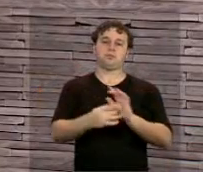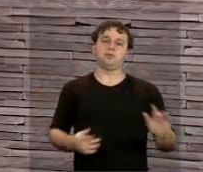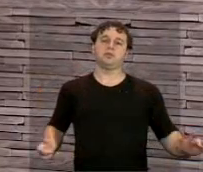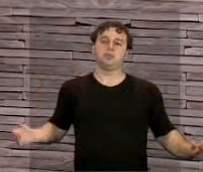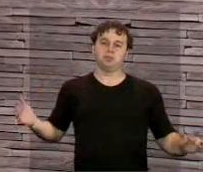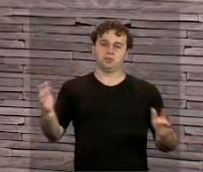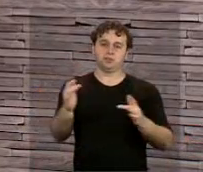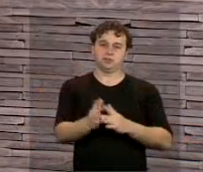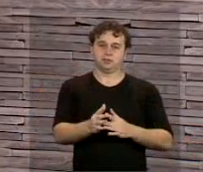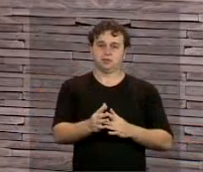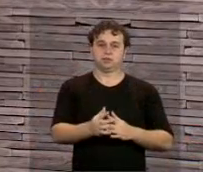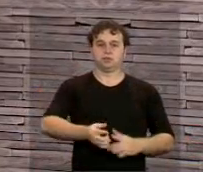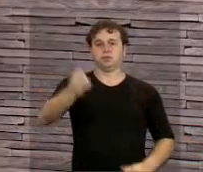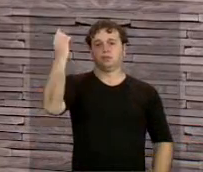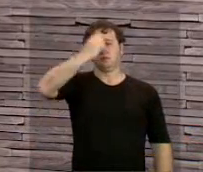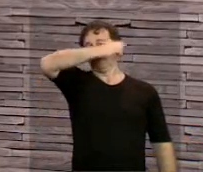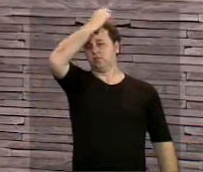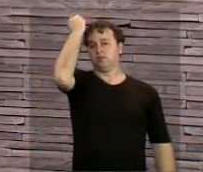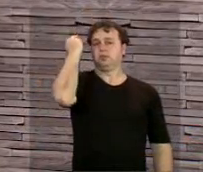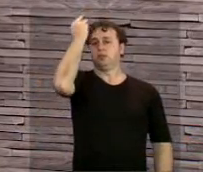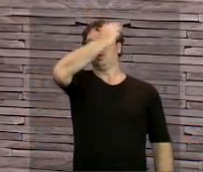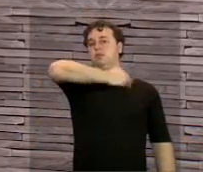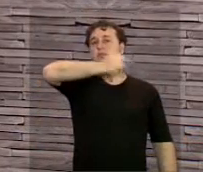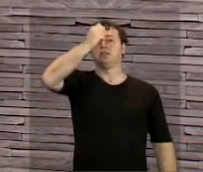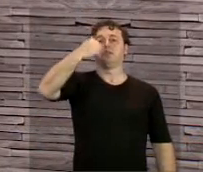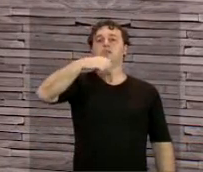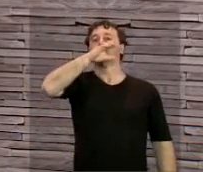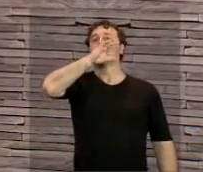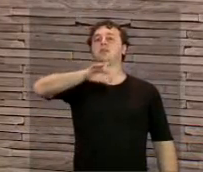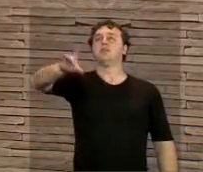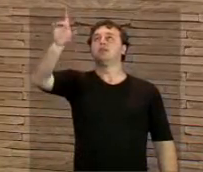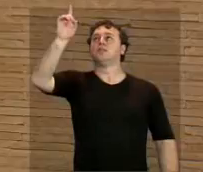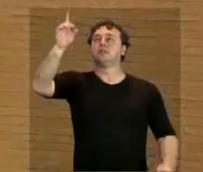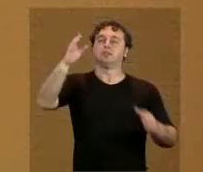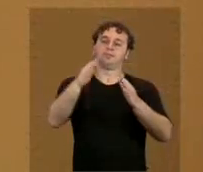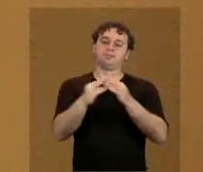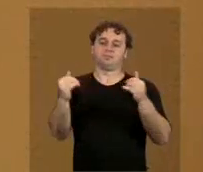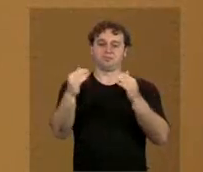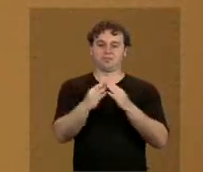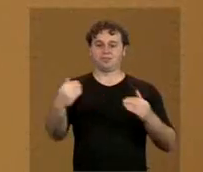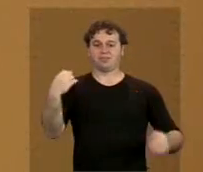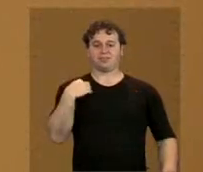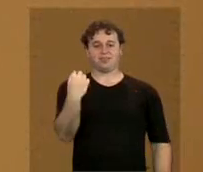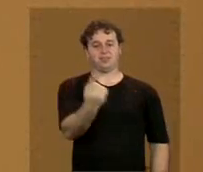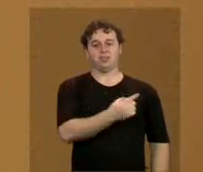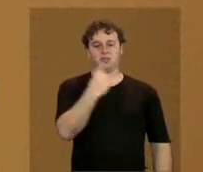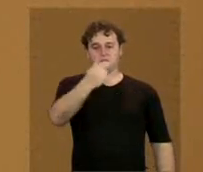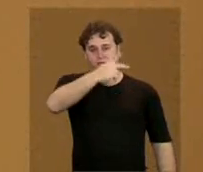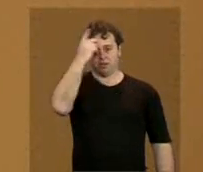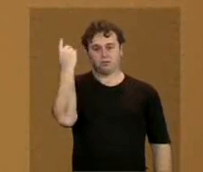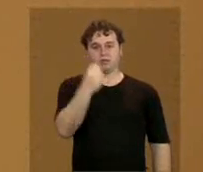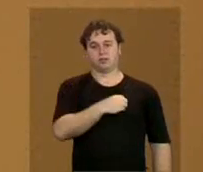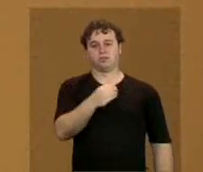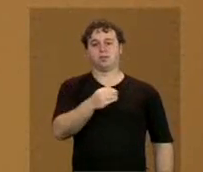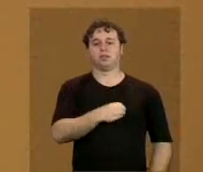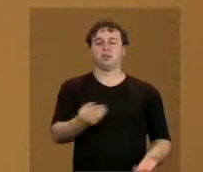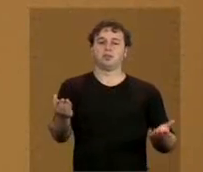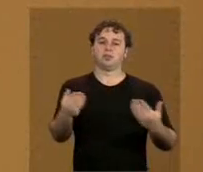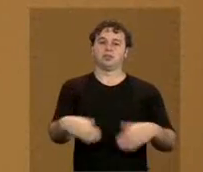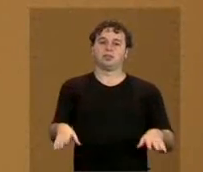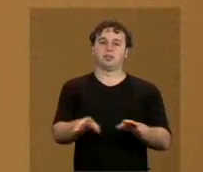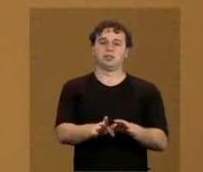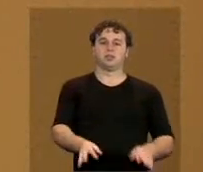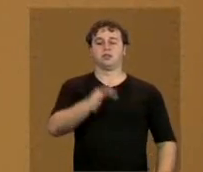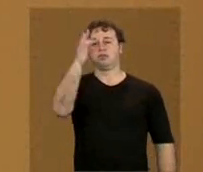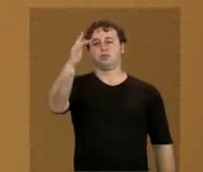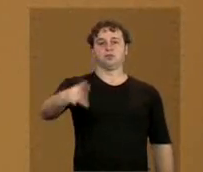vós entre as mulheres, e bendito é o fruto do vosso ventre, Jesus. Santa Maria, Mãe de Deus, rogai por nós,